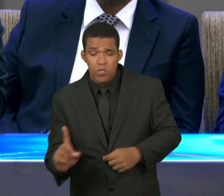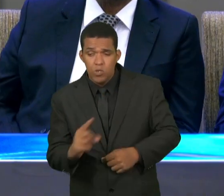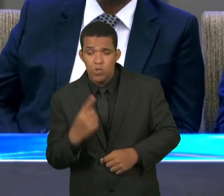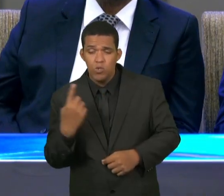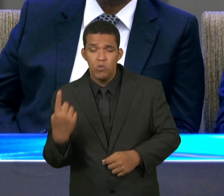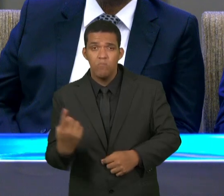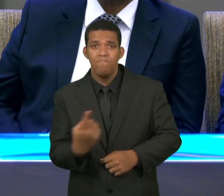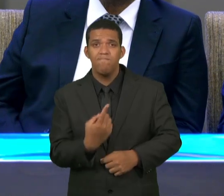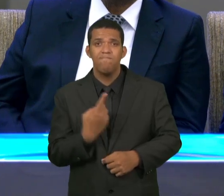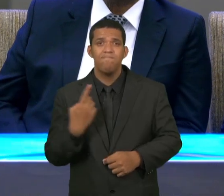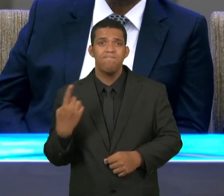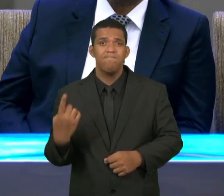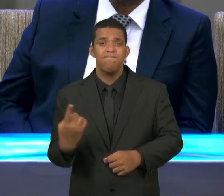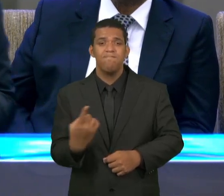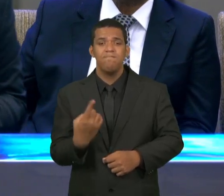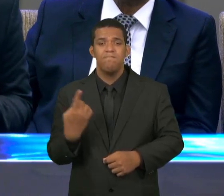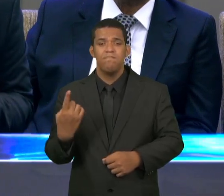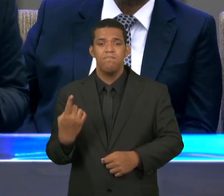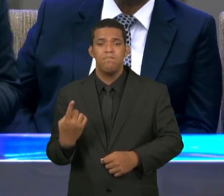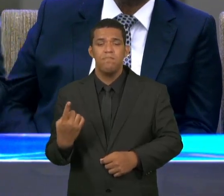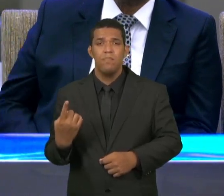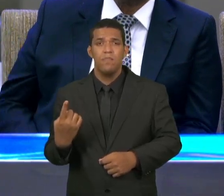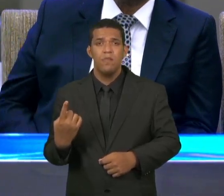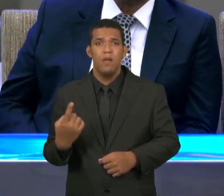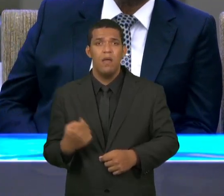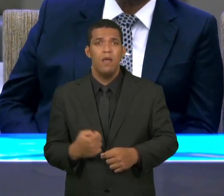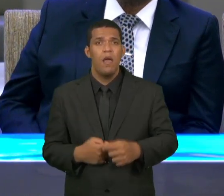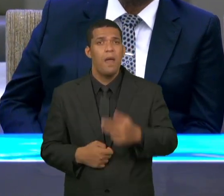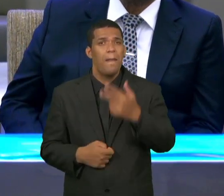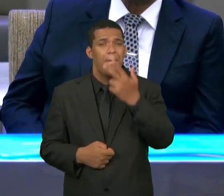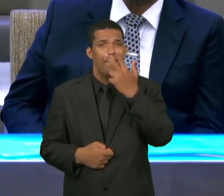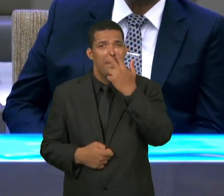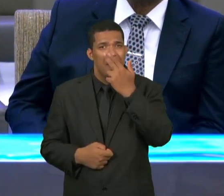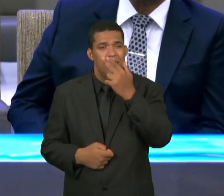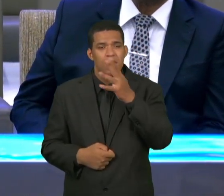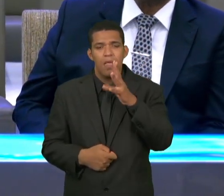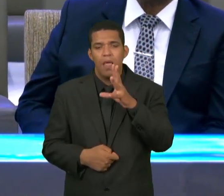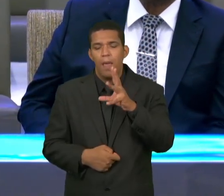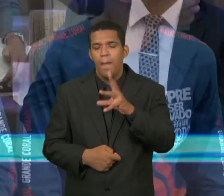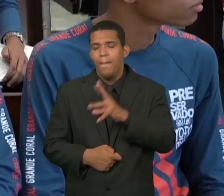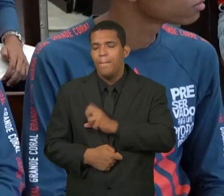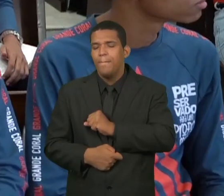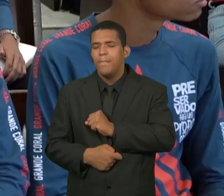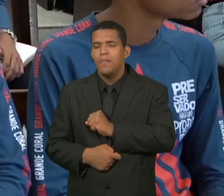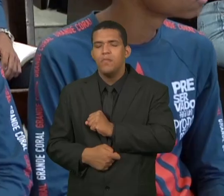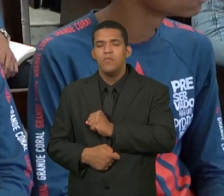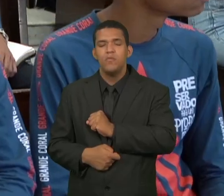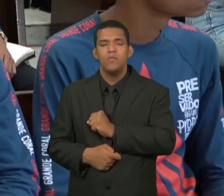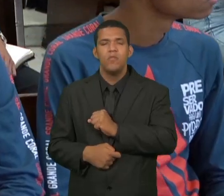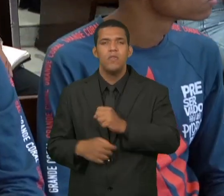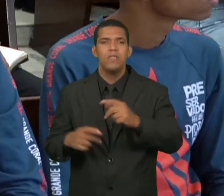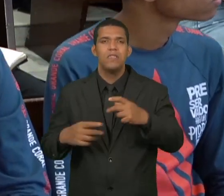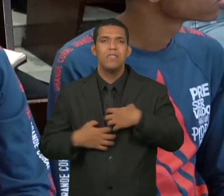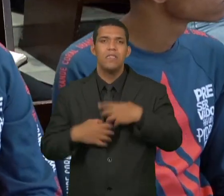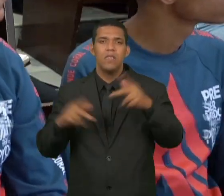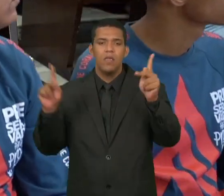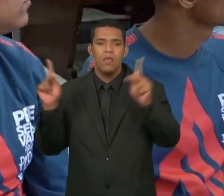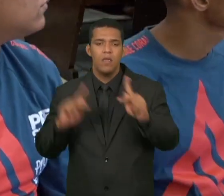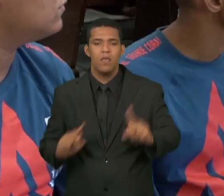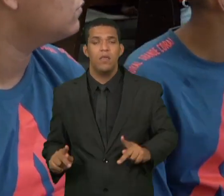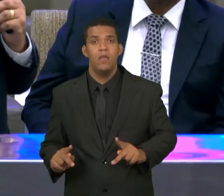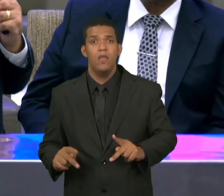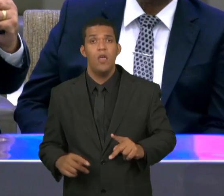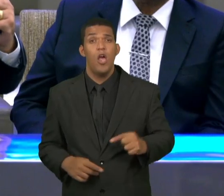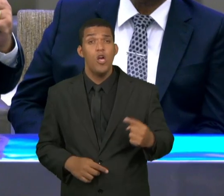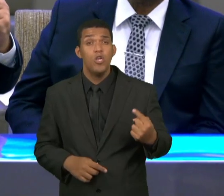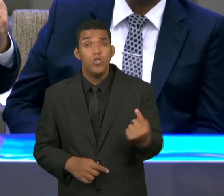em estar em seu momento mais apaixonado e em paz, quando ele sozinho pegava a